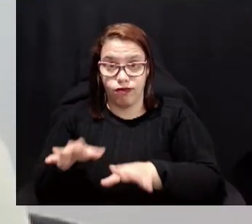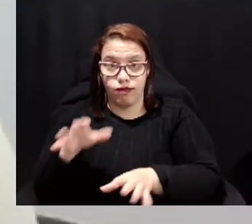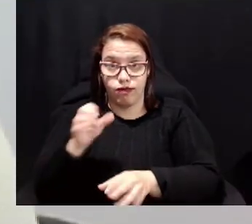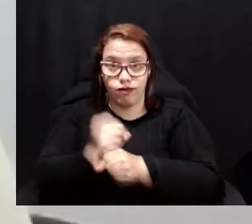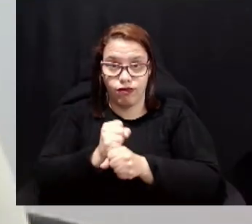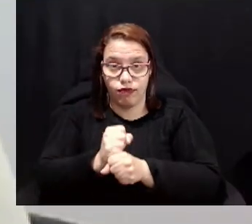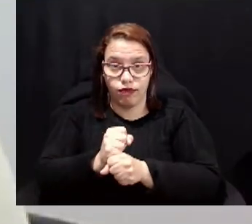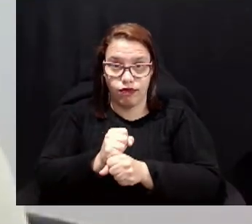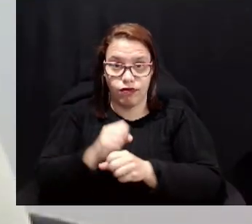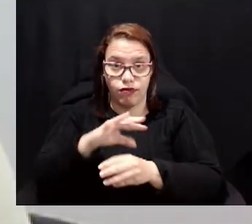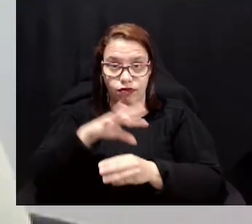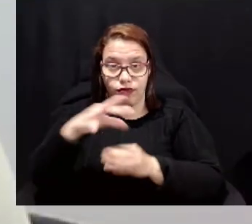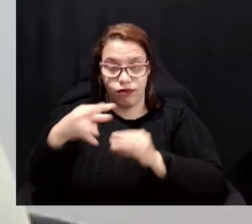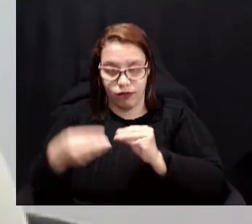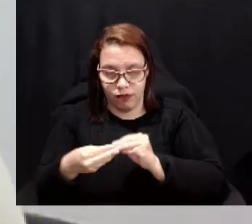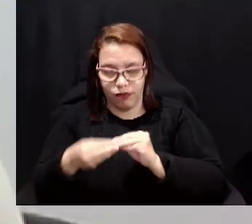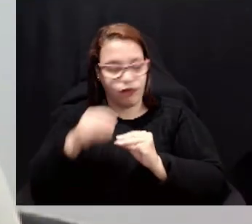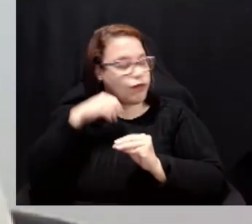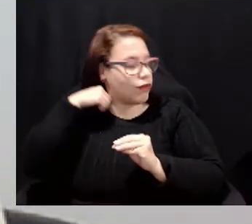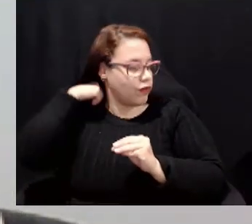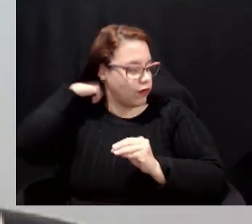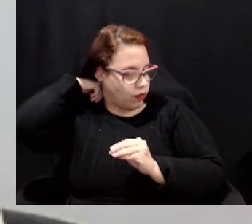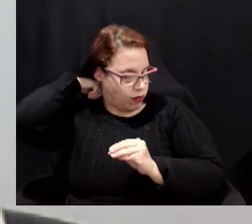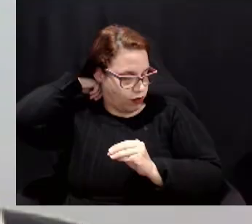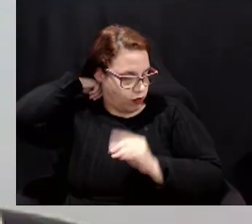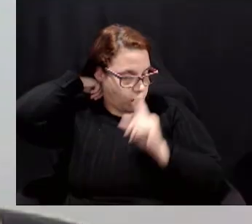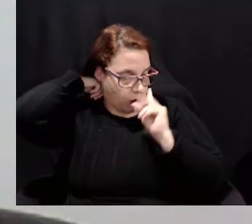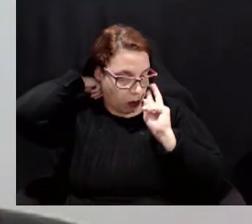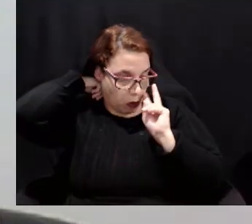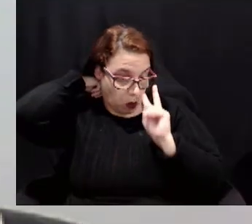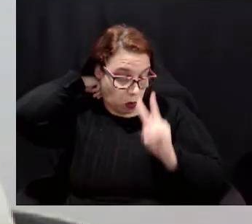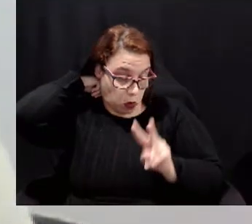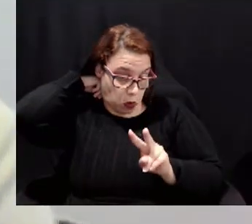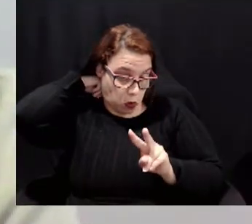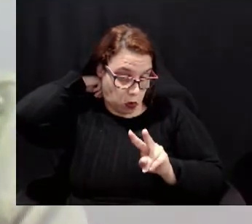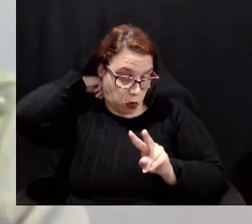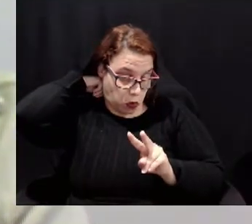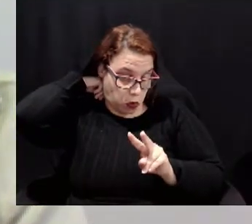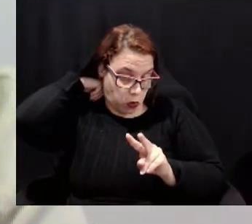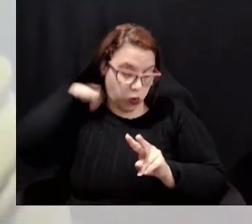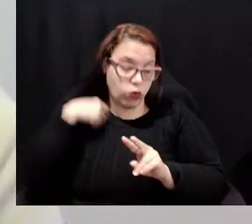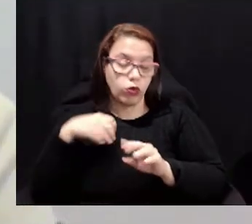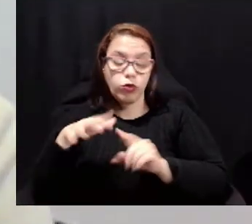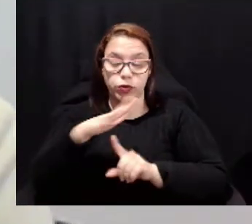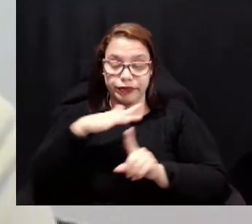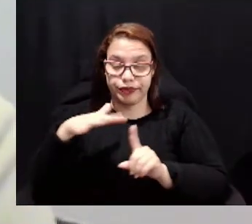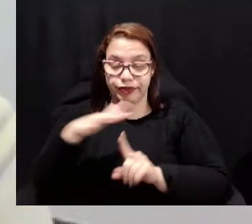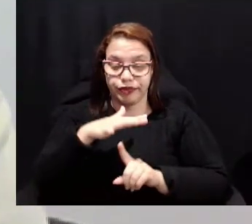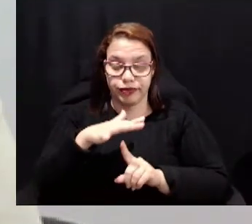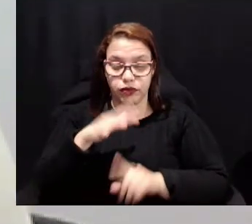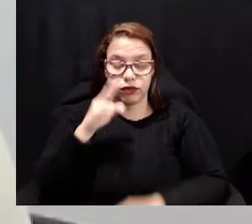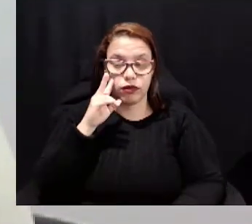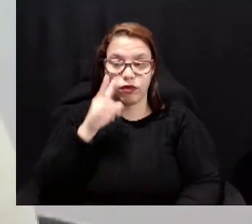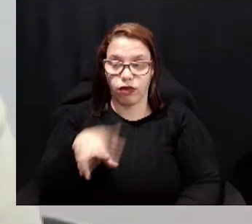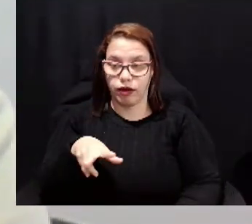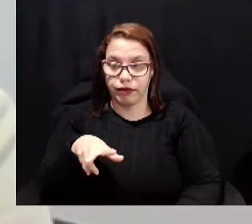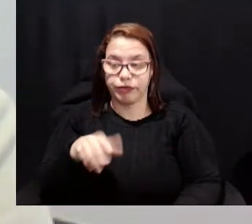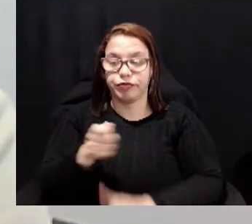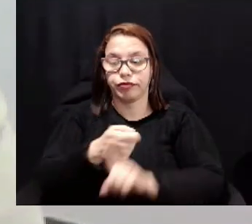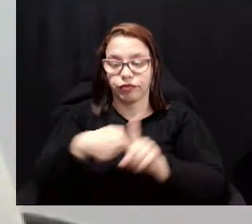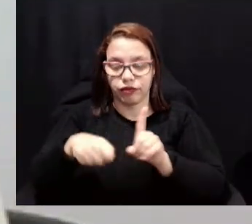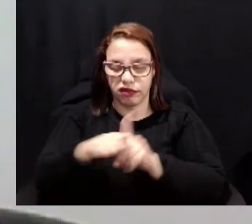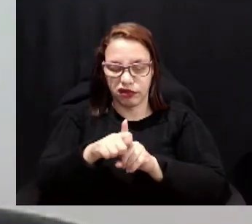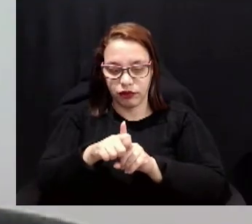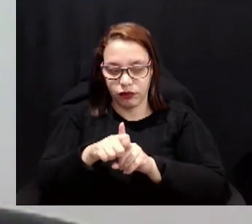ali fechou-se o ciclo da sustentabilidade, né? Então, a gente olhou-se para o olhar ambiental, olhou-se para a